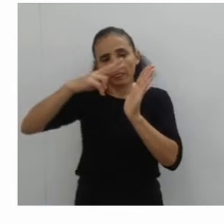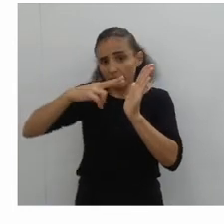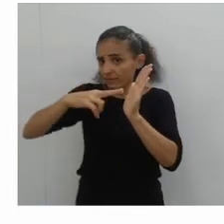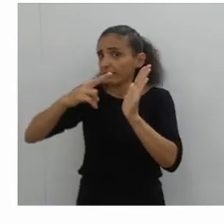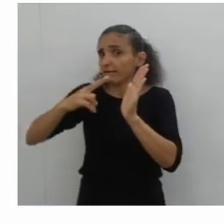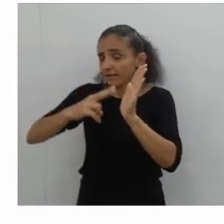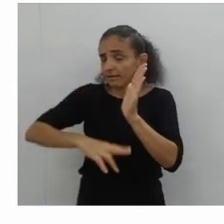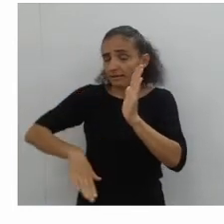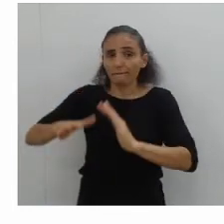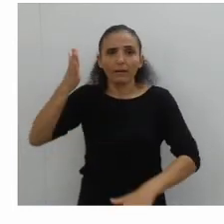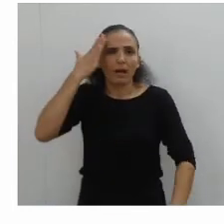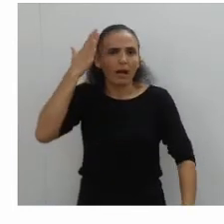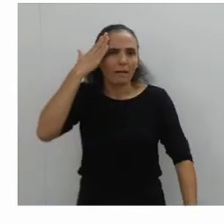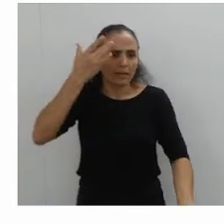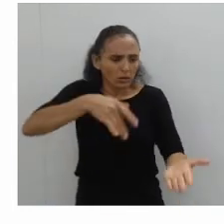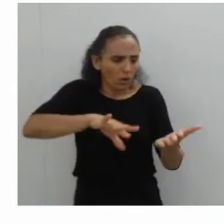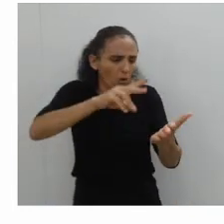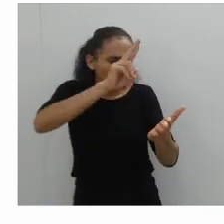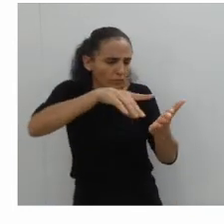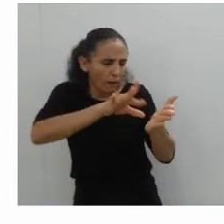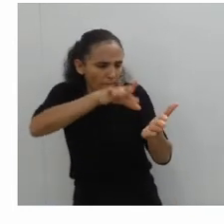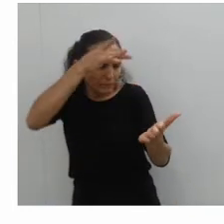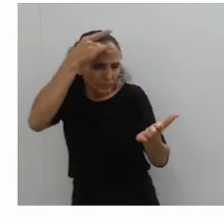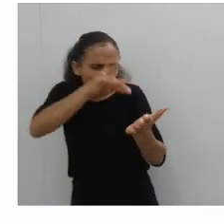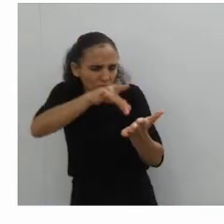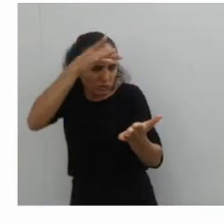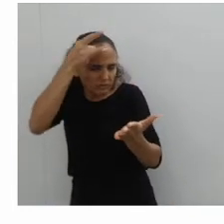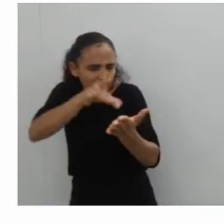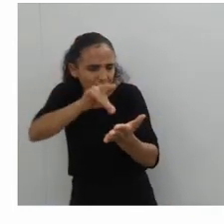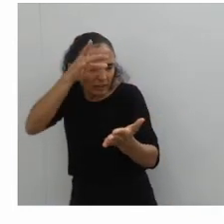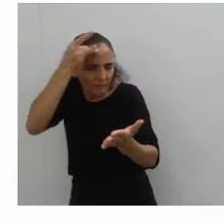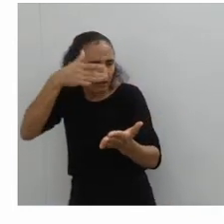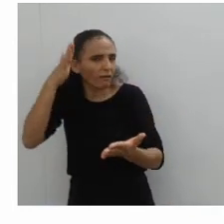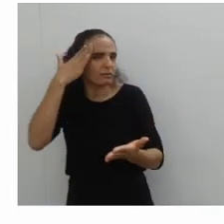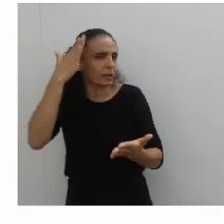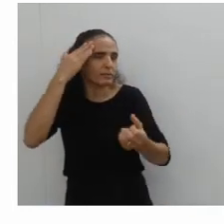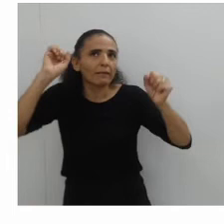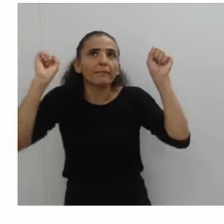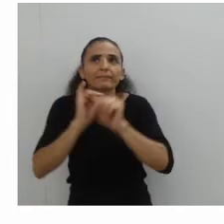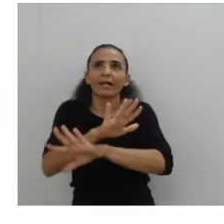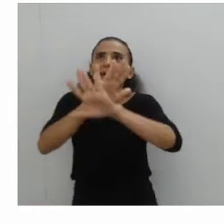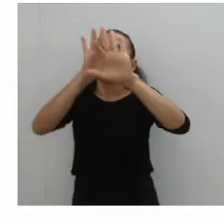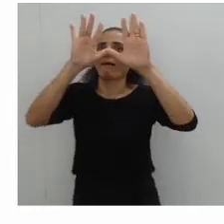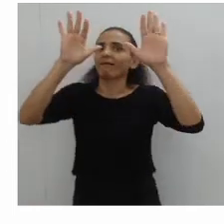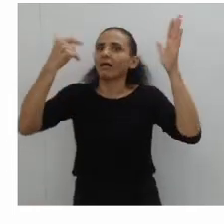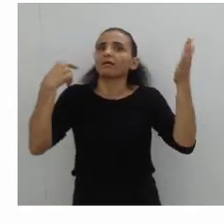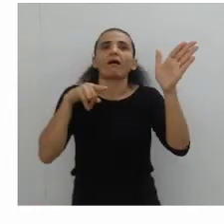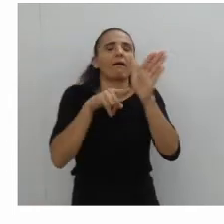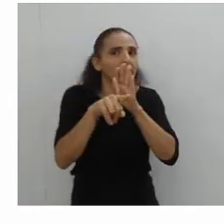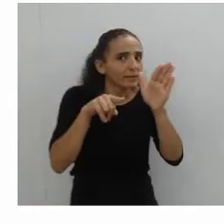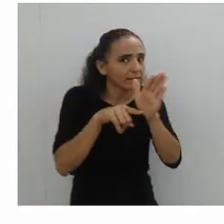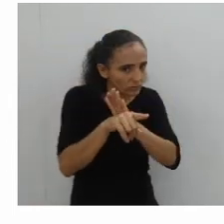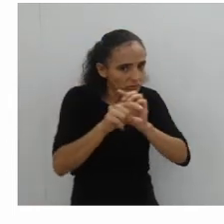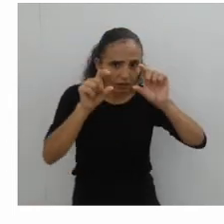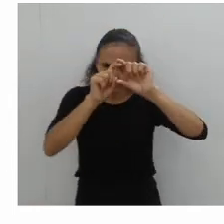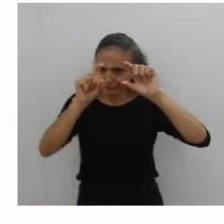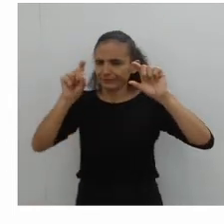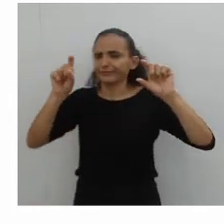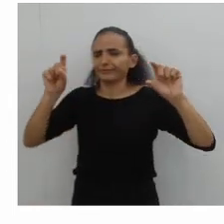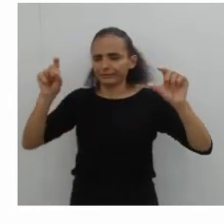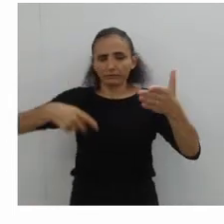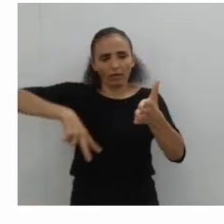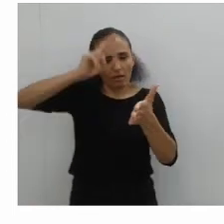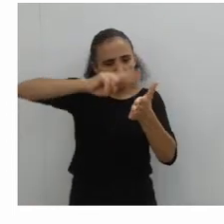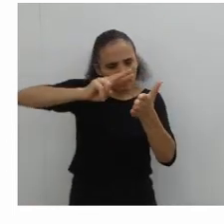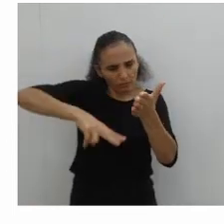que você já entende mais ou menos o que isso quer dizer, né? O que a pergunta está pedindo para você, você volta lá, faz a leitura